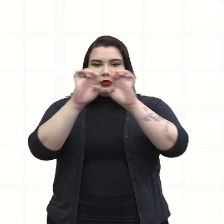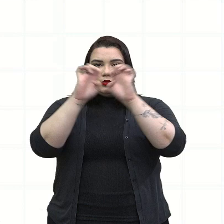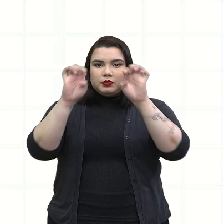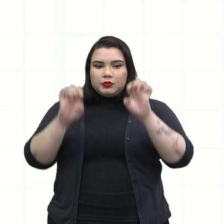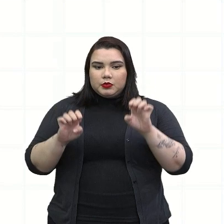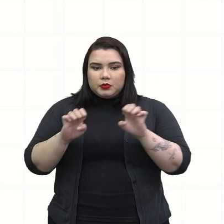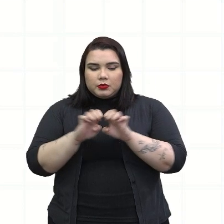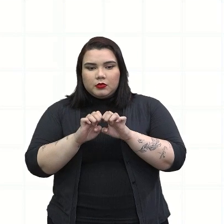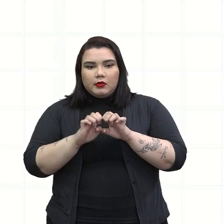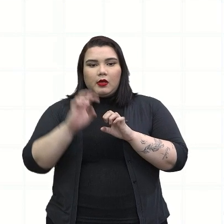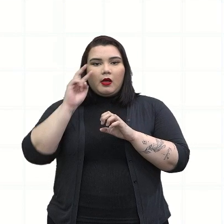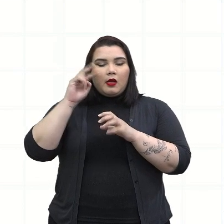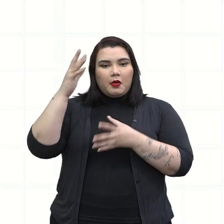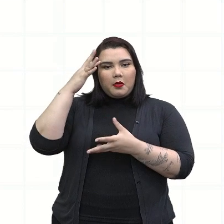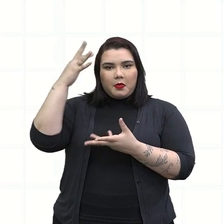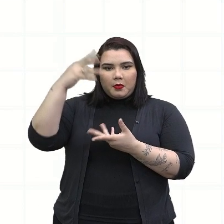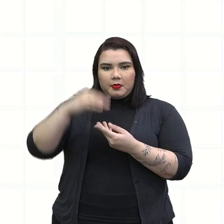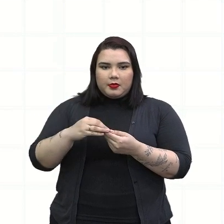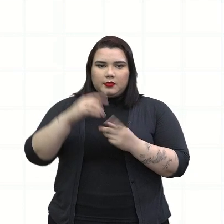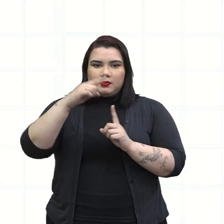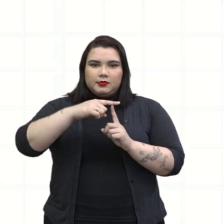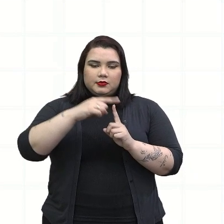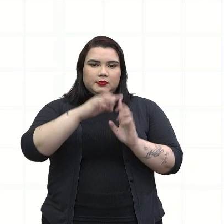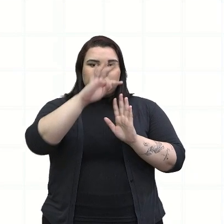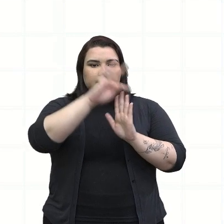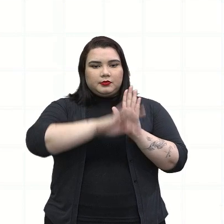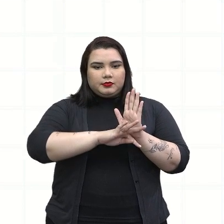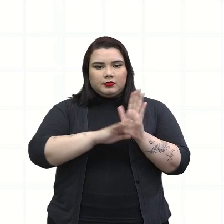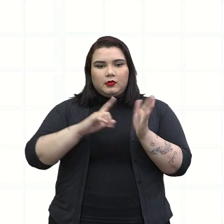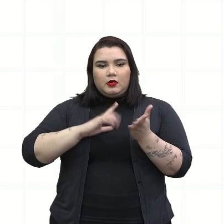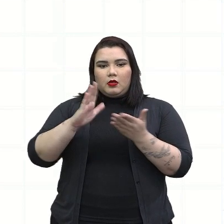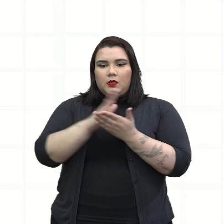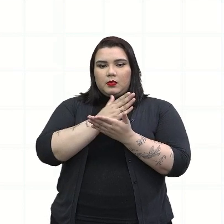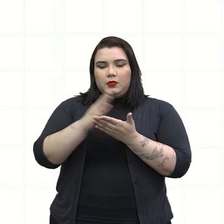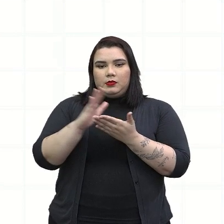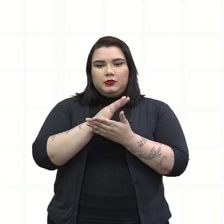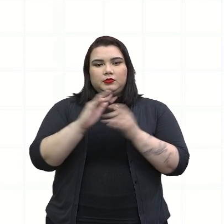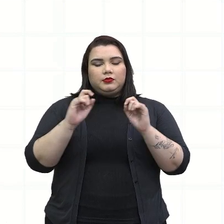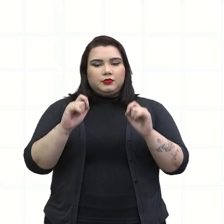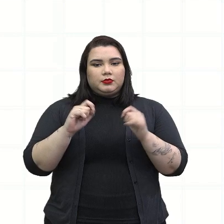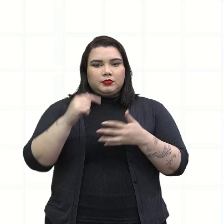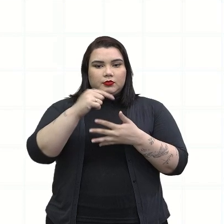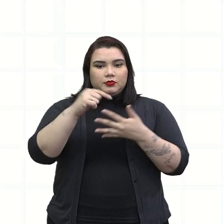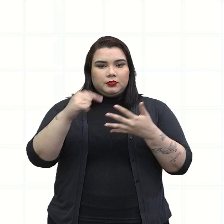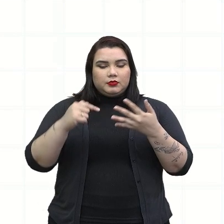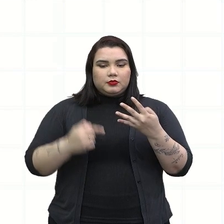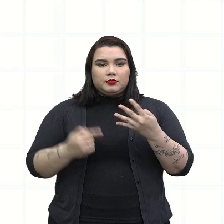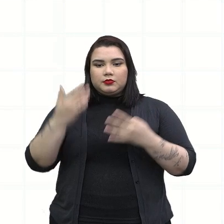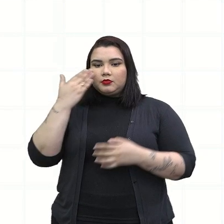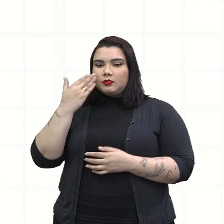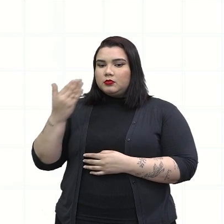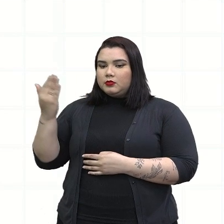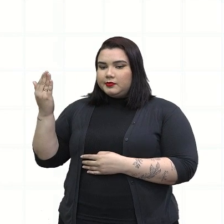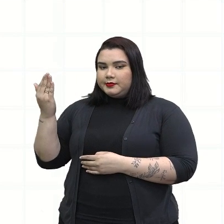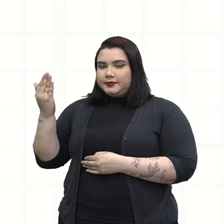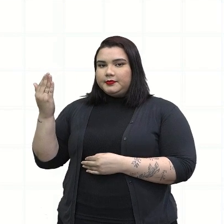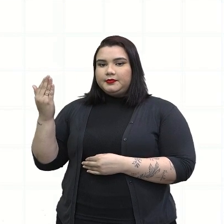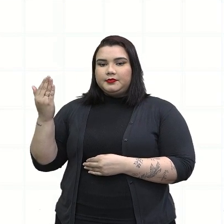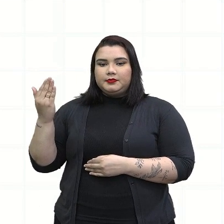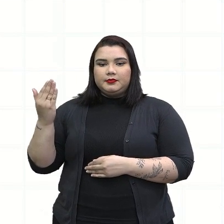já nos faz induzir o tipo de texto, né? E aqui nós temos algumas opções: magazine, revista,